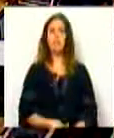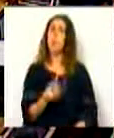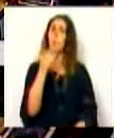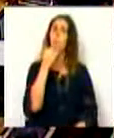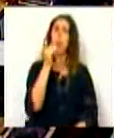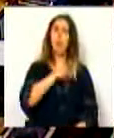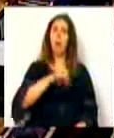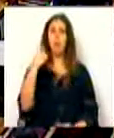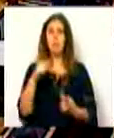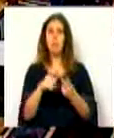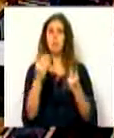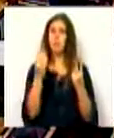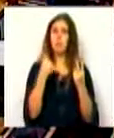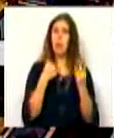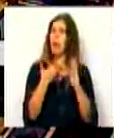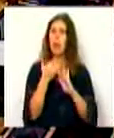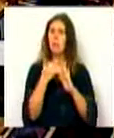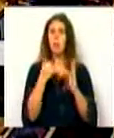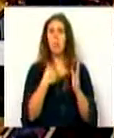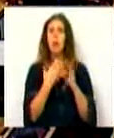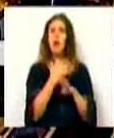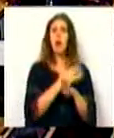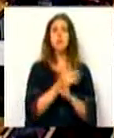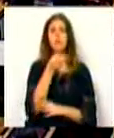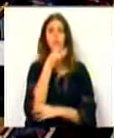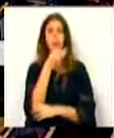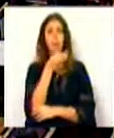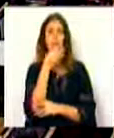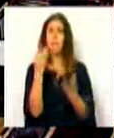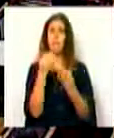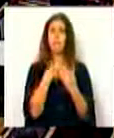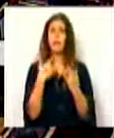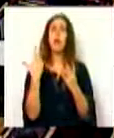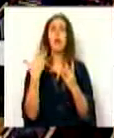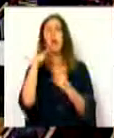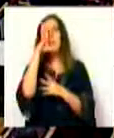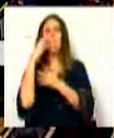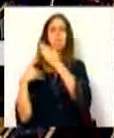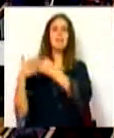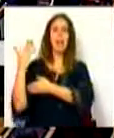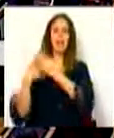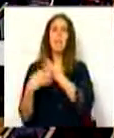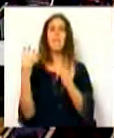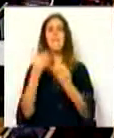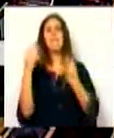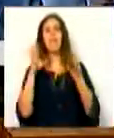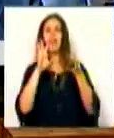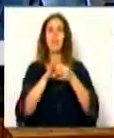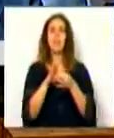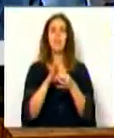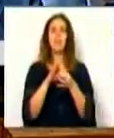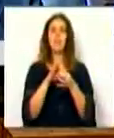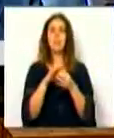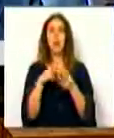Muito obrigado, Sr. Presidente. Muito telegraficamente, há pouco falávamos em legados e a verdade é que, no que diz respeito